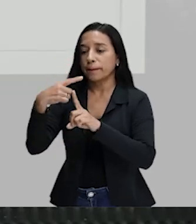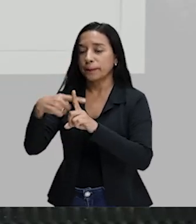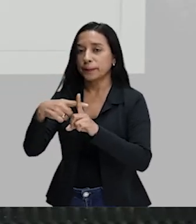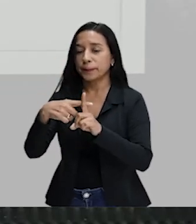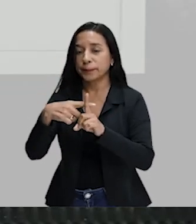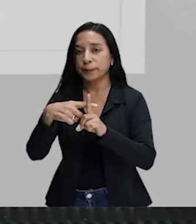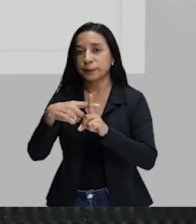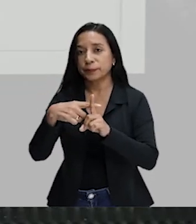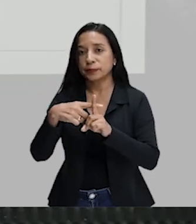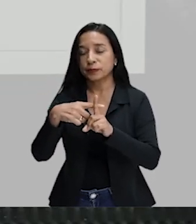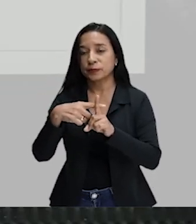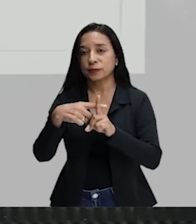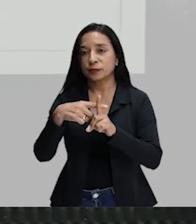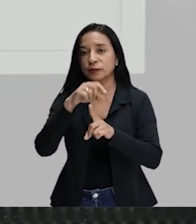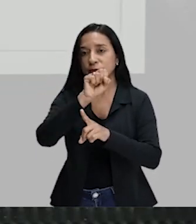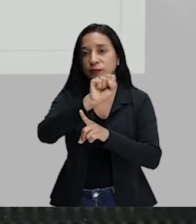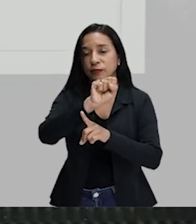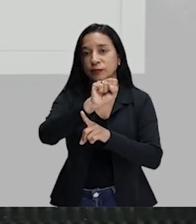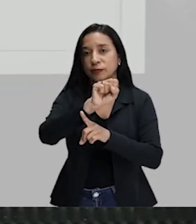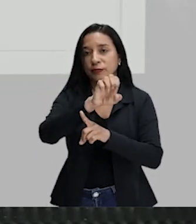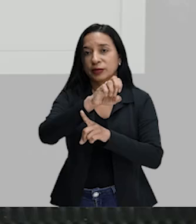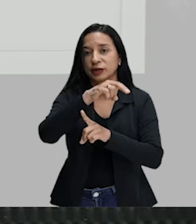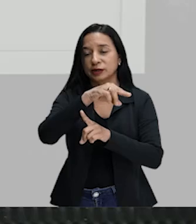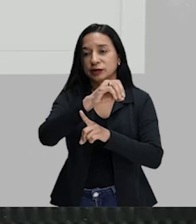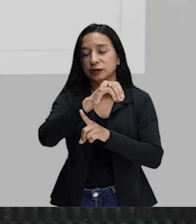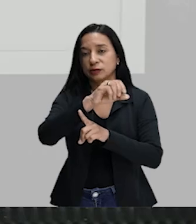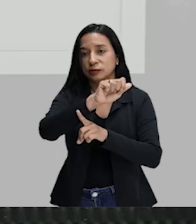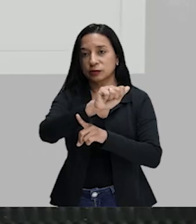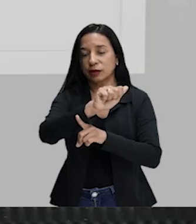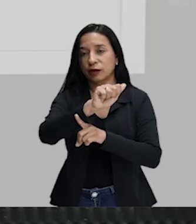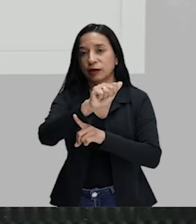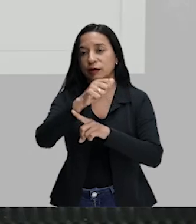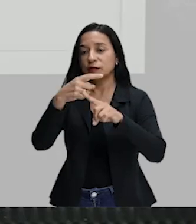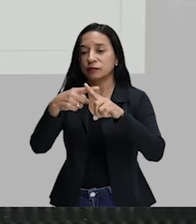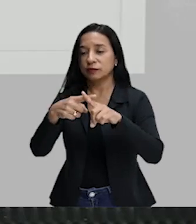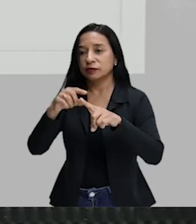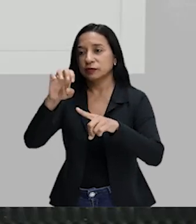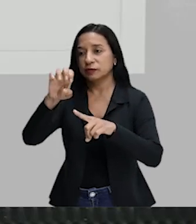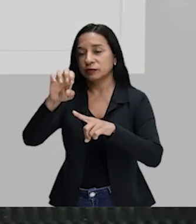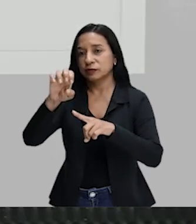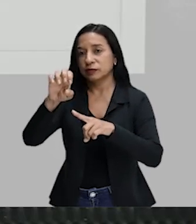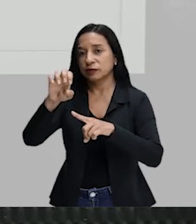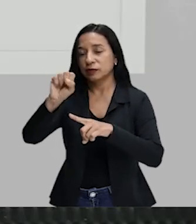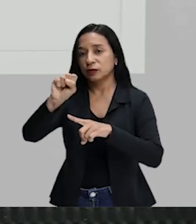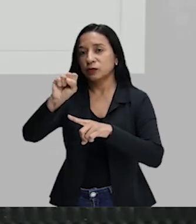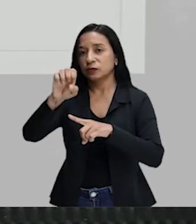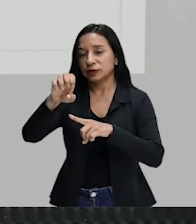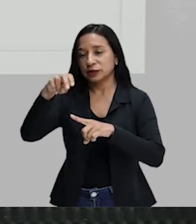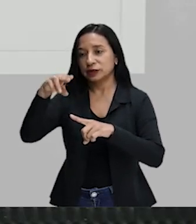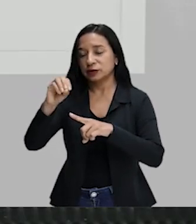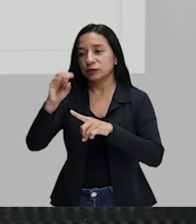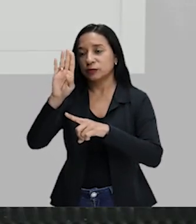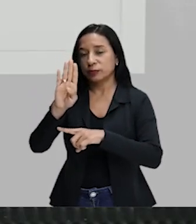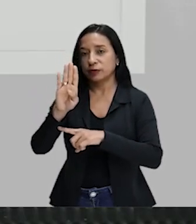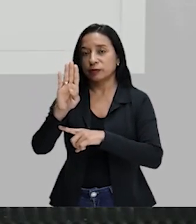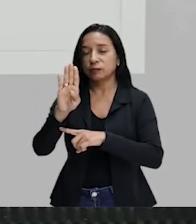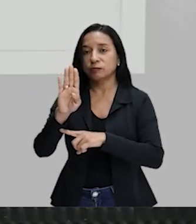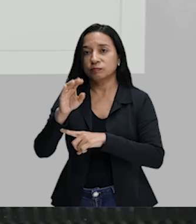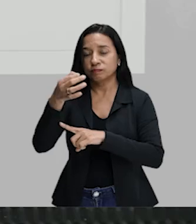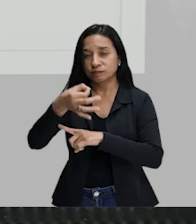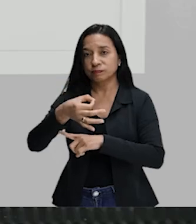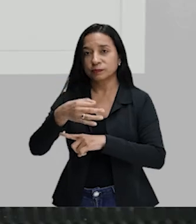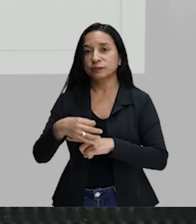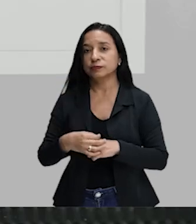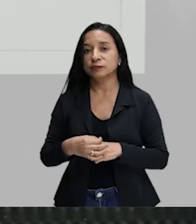mais o seno de A vezes o seno de B.